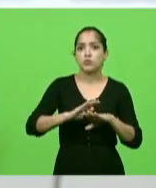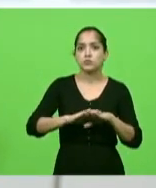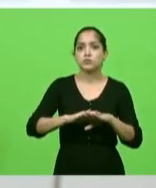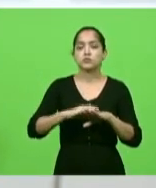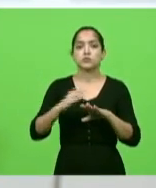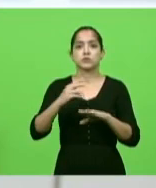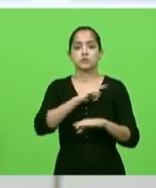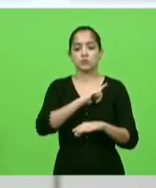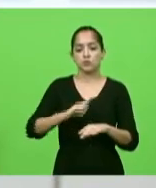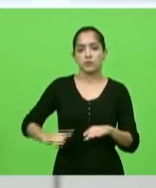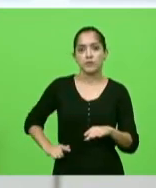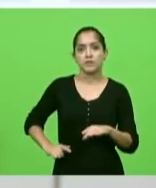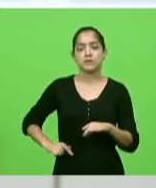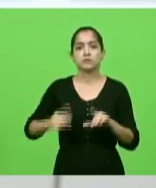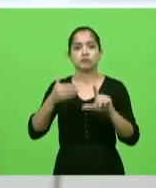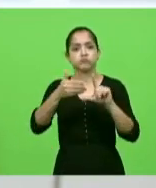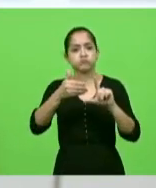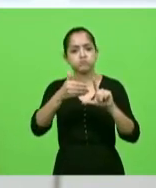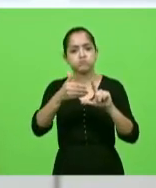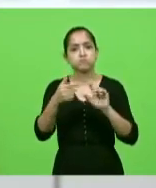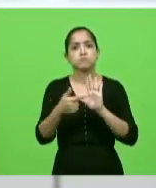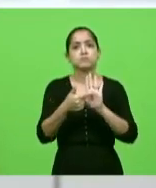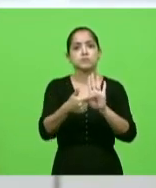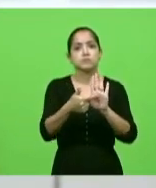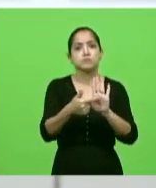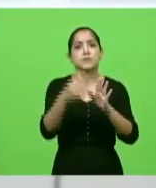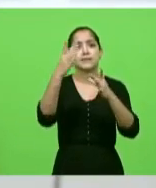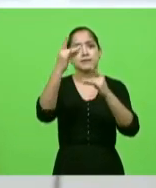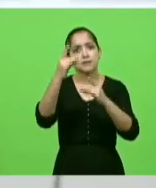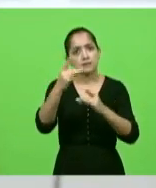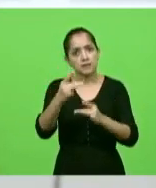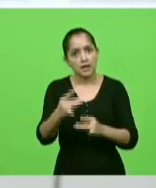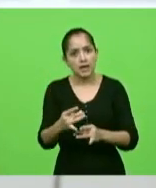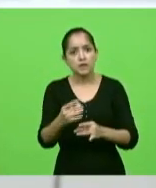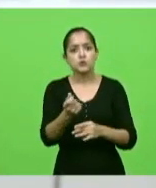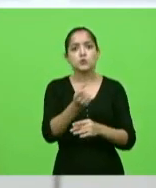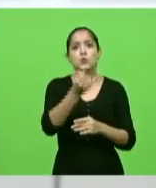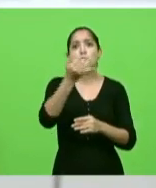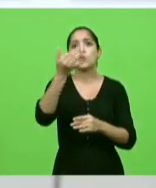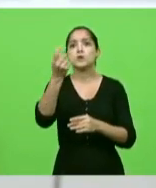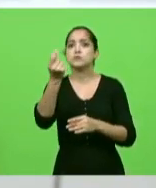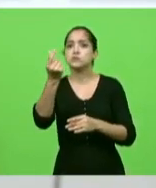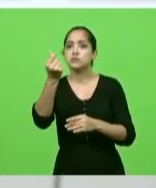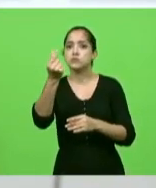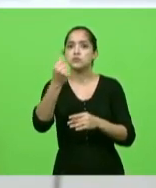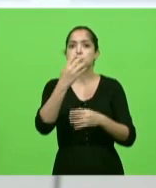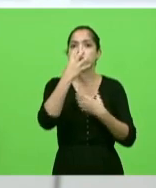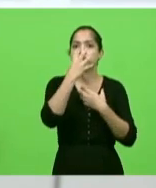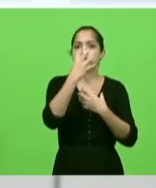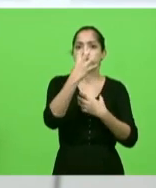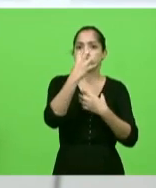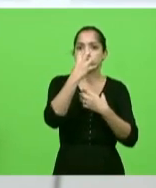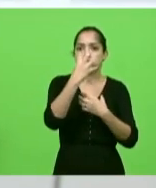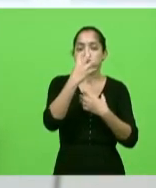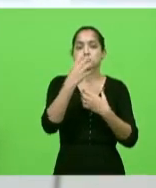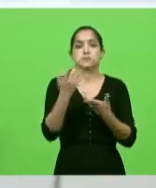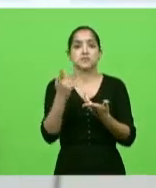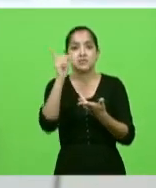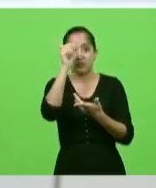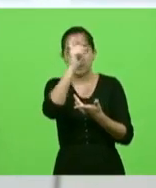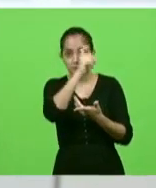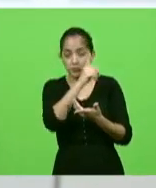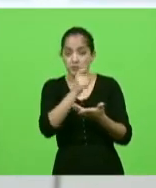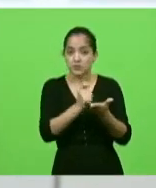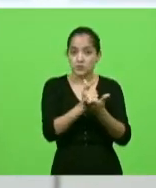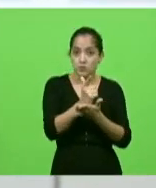lares no sentido de repassar ao público detalhes sobre preços dos ventiladores sobre a dificuldade em adquirir anos e